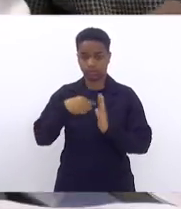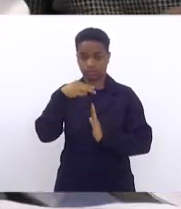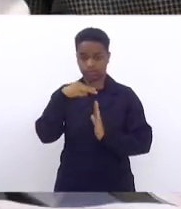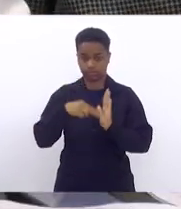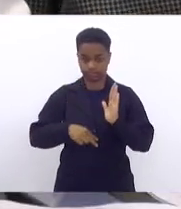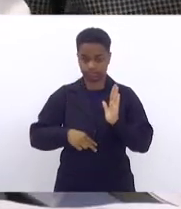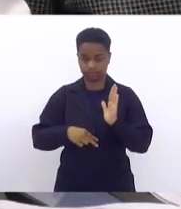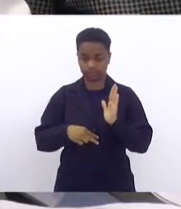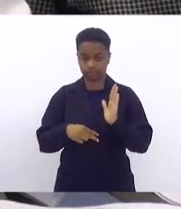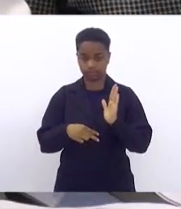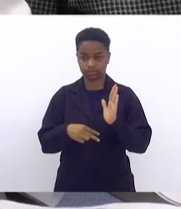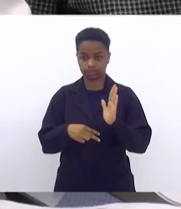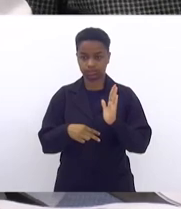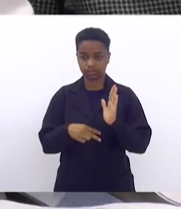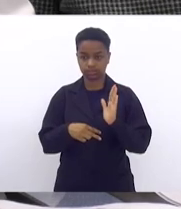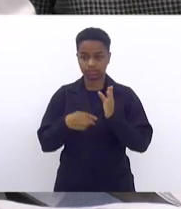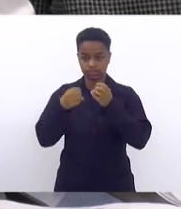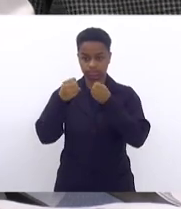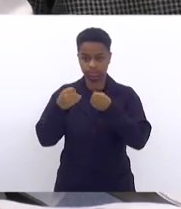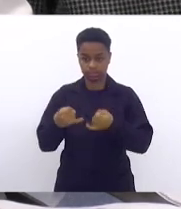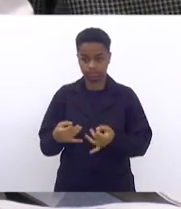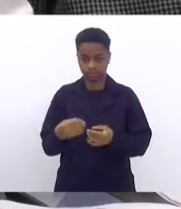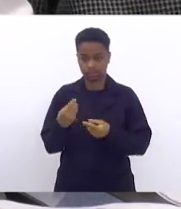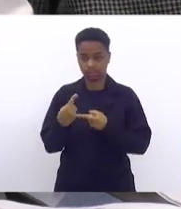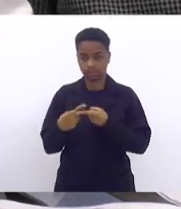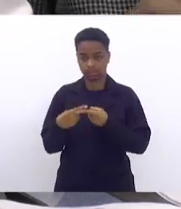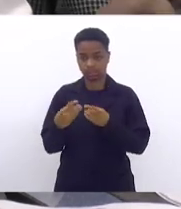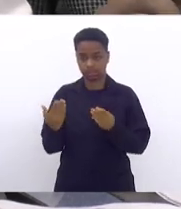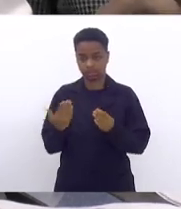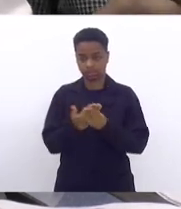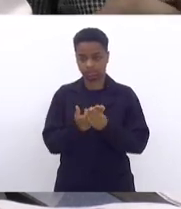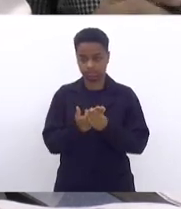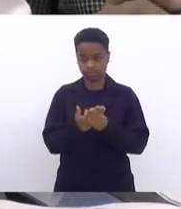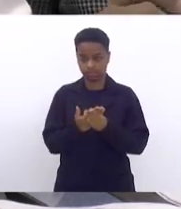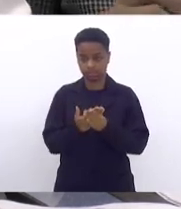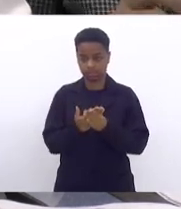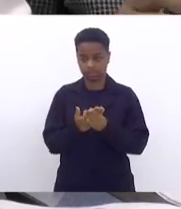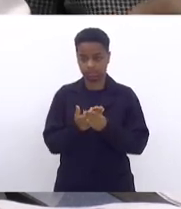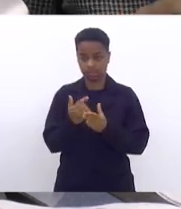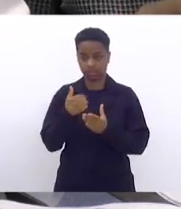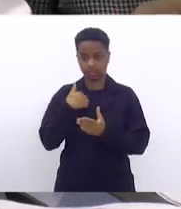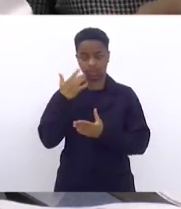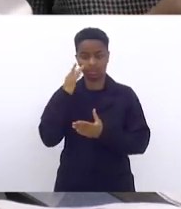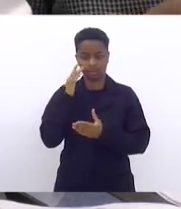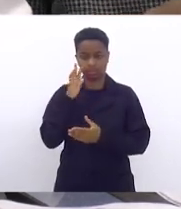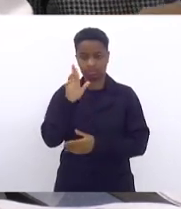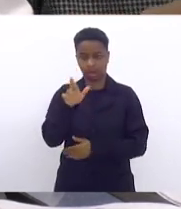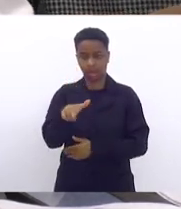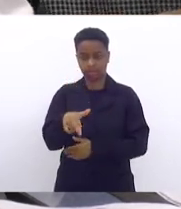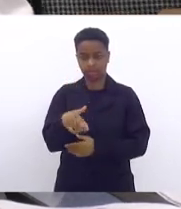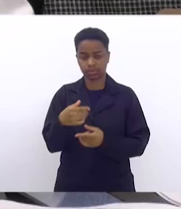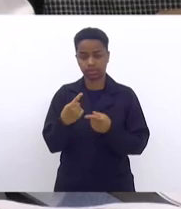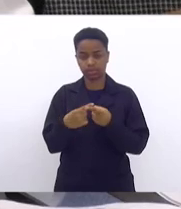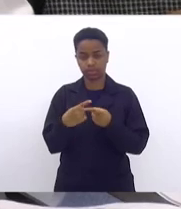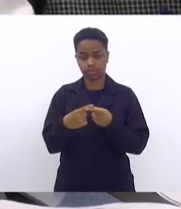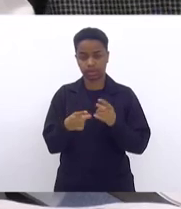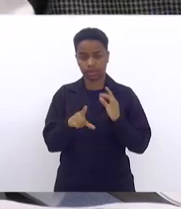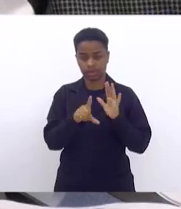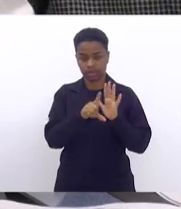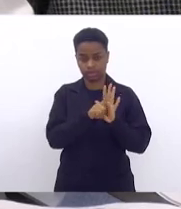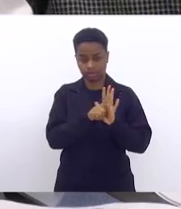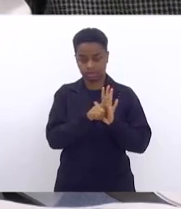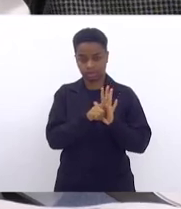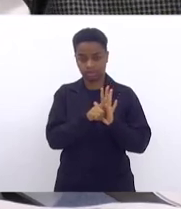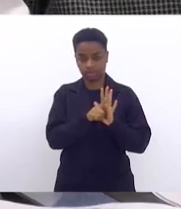aqui a justificativa do recurso do deputado Amorim, eu acho que assiste razão a ele. Porque a lei que está